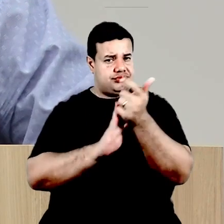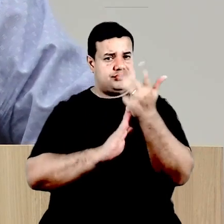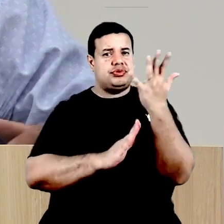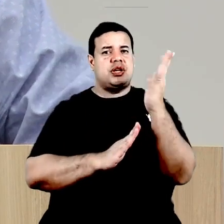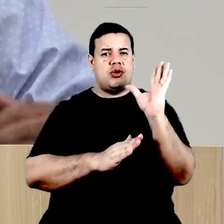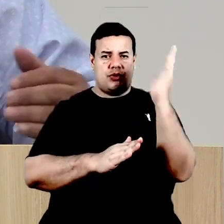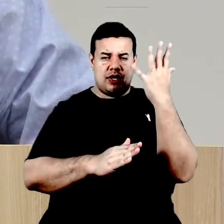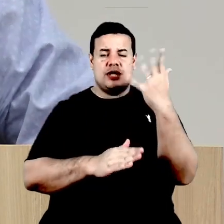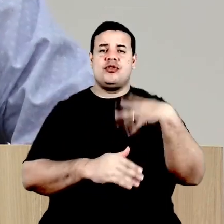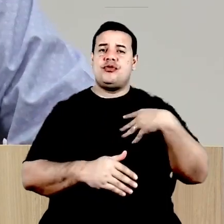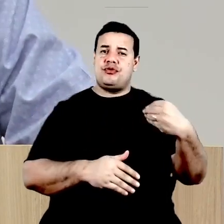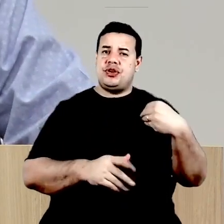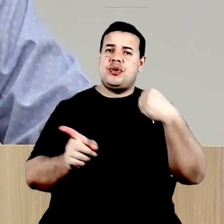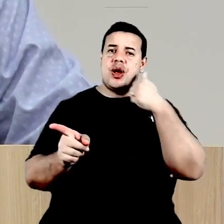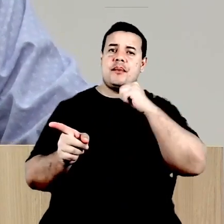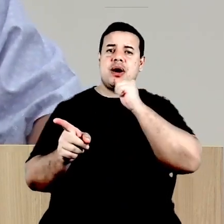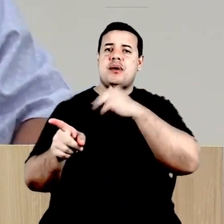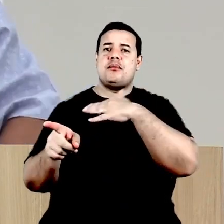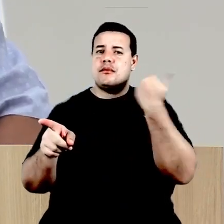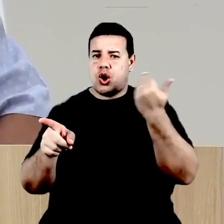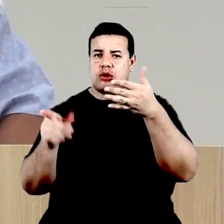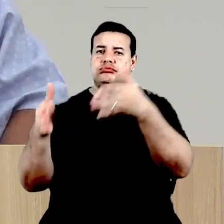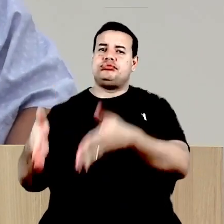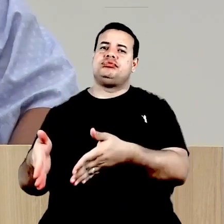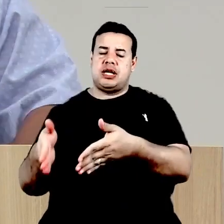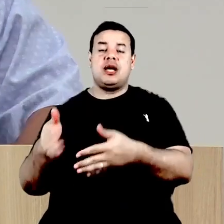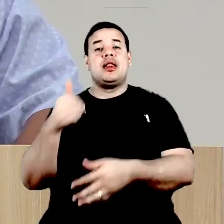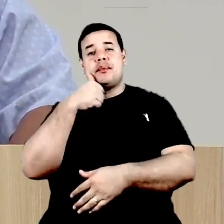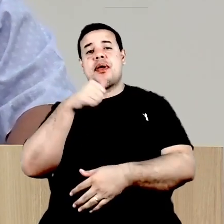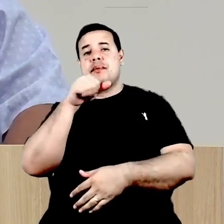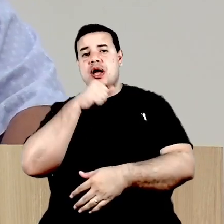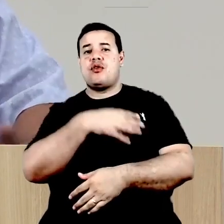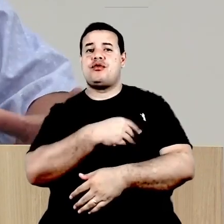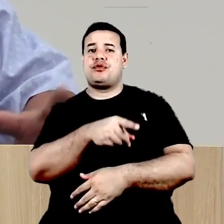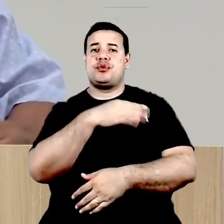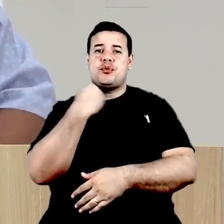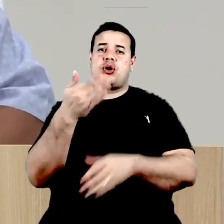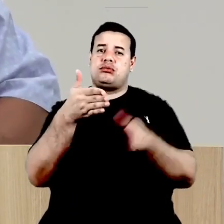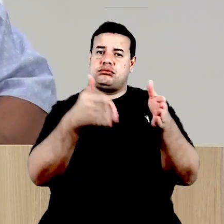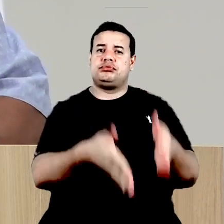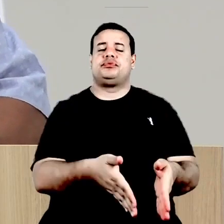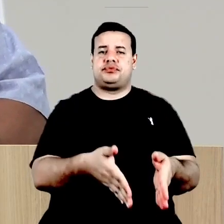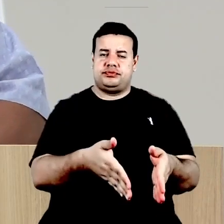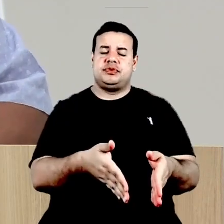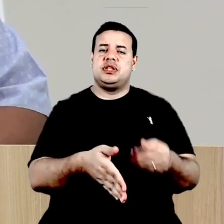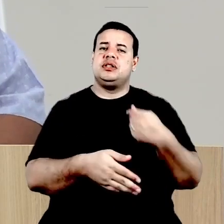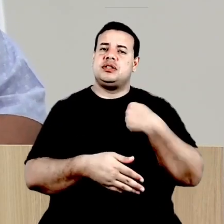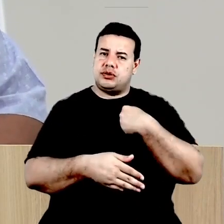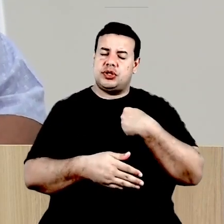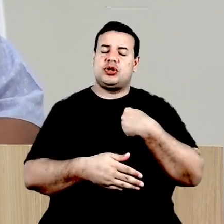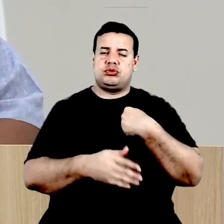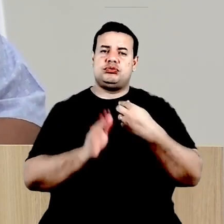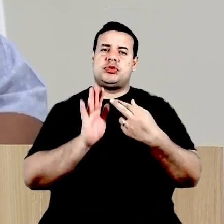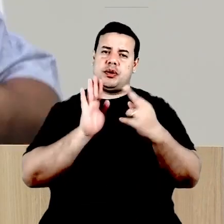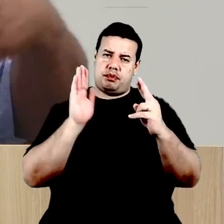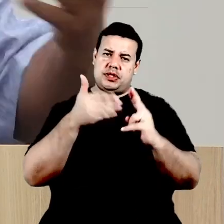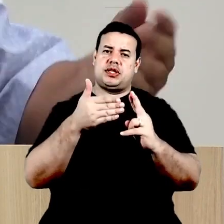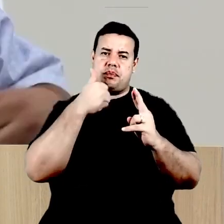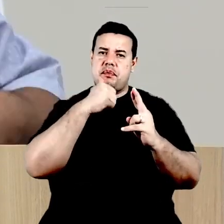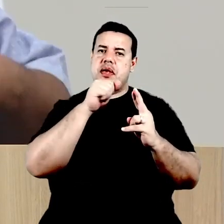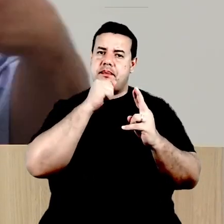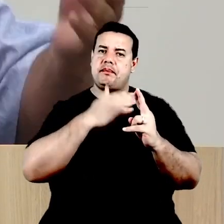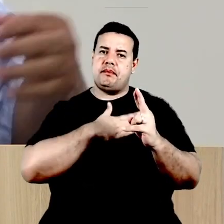filho enterrando a mãe como mãe enterrando filhos então deixo aqui eh em nome da minha mãe Expresso a todas as mães